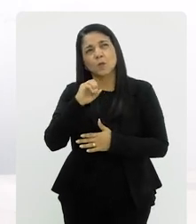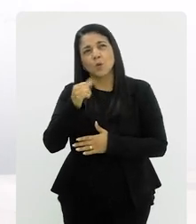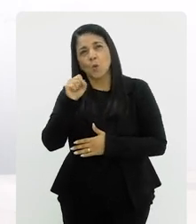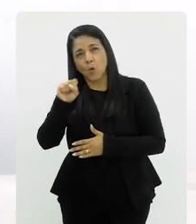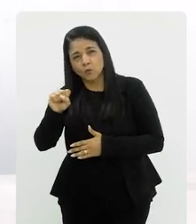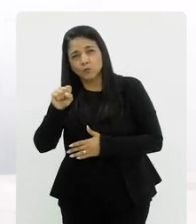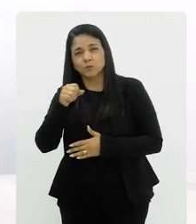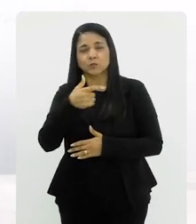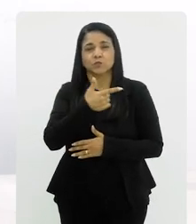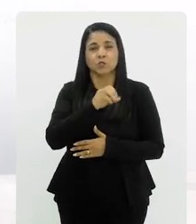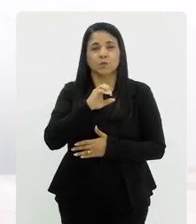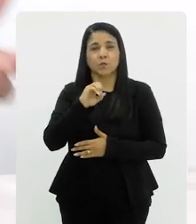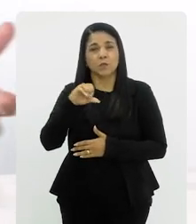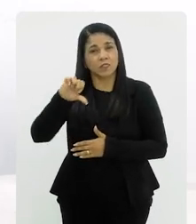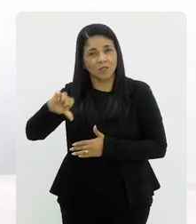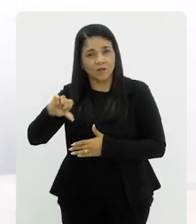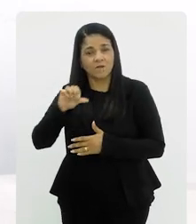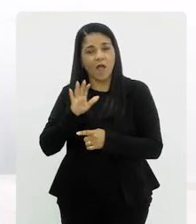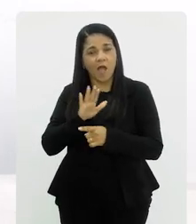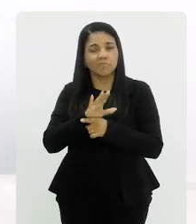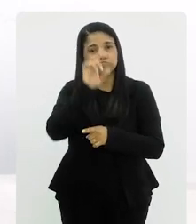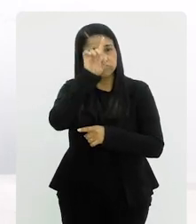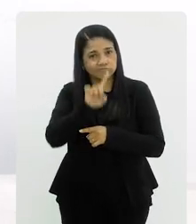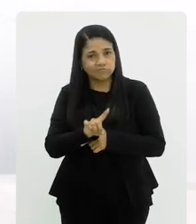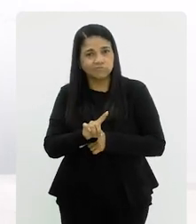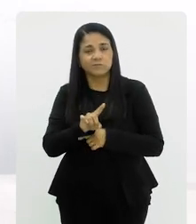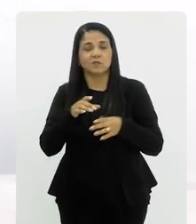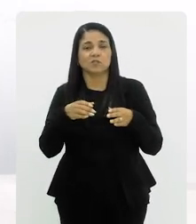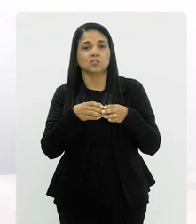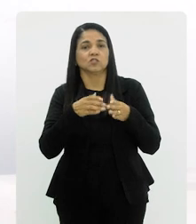2008, 2009, que eu fui ajudar a diretoria da escola